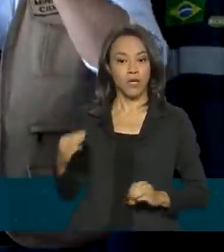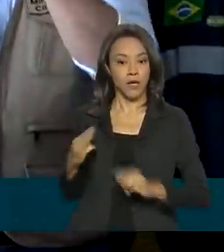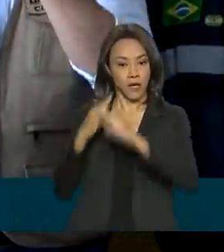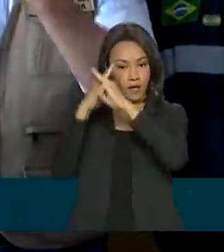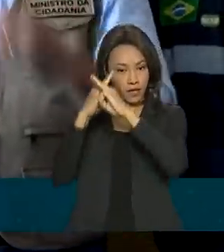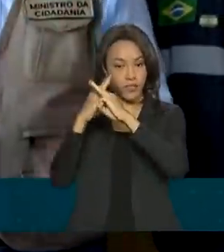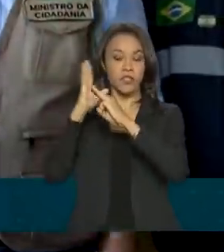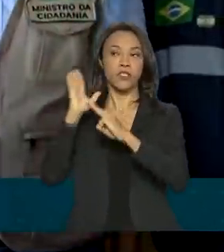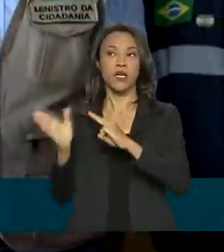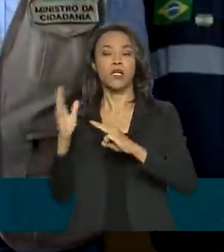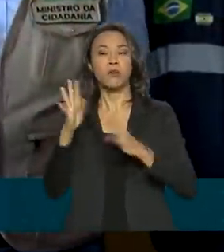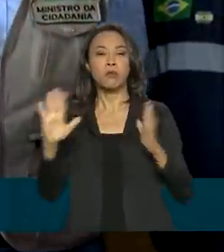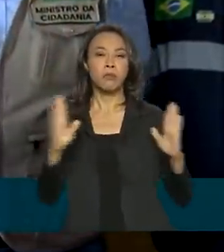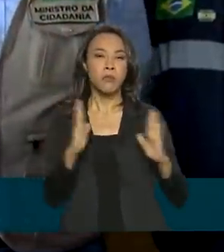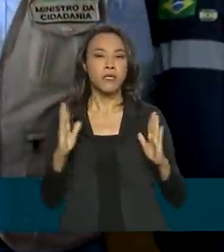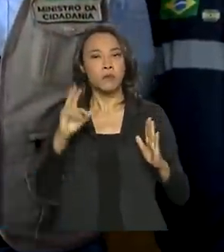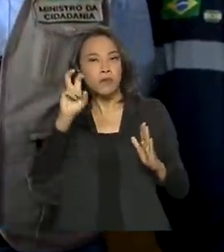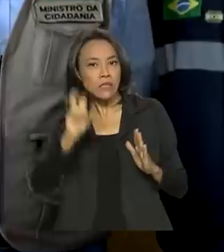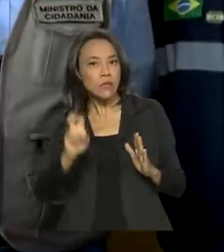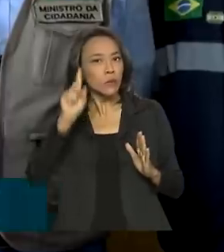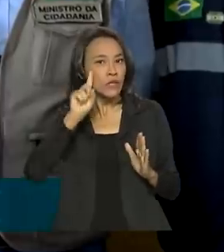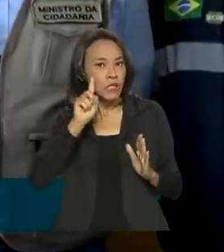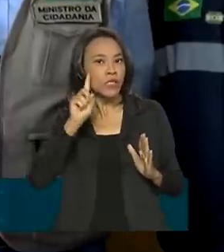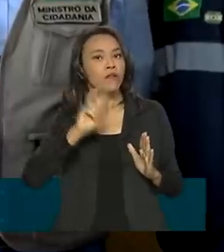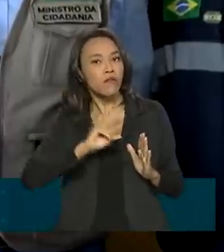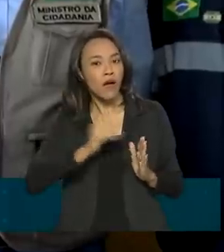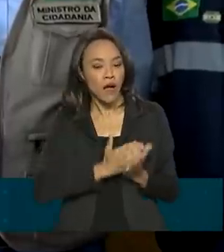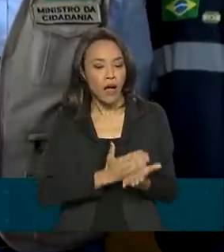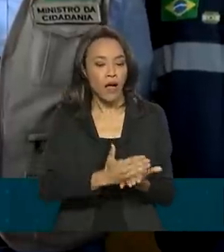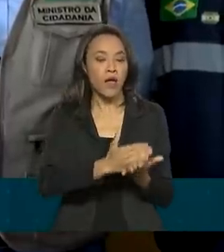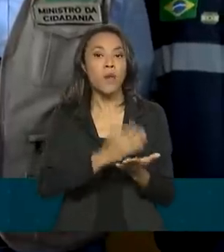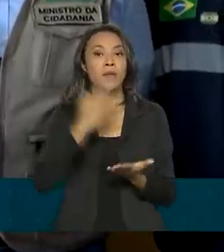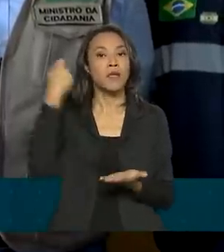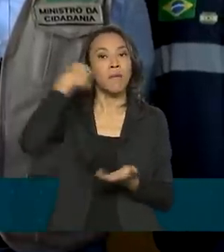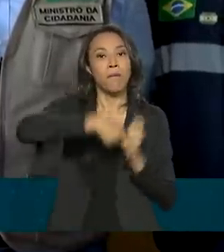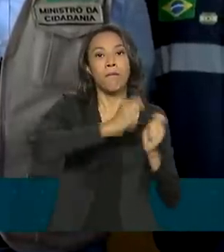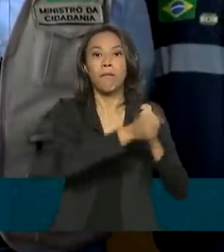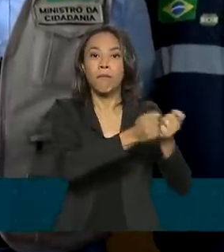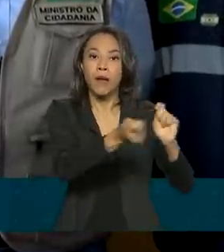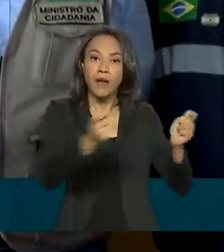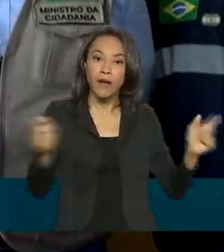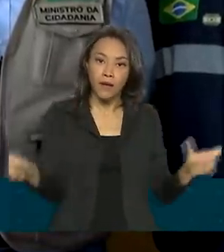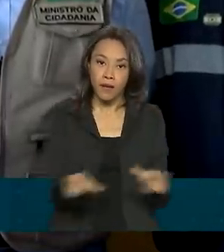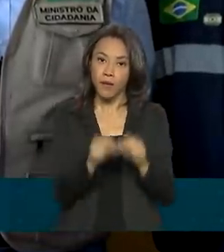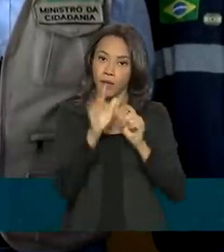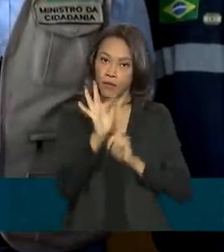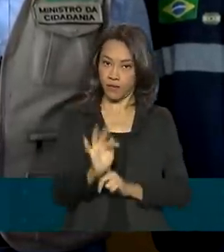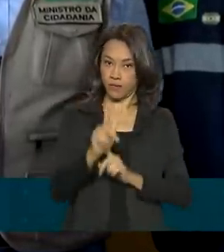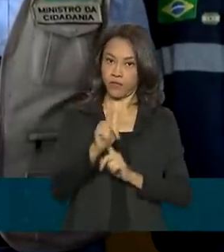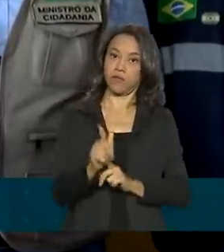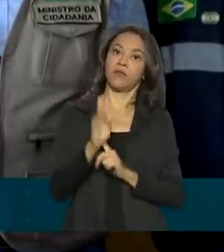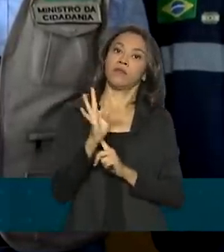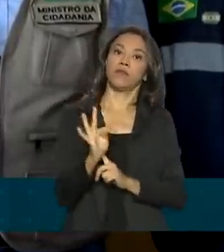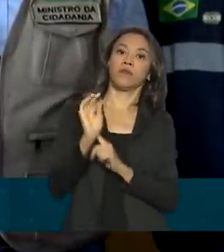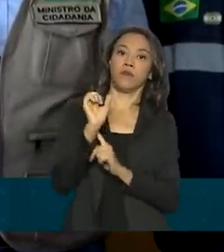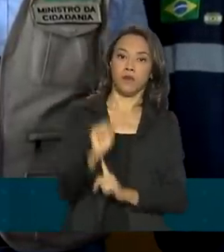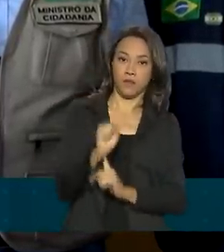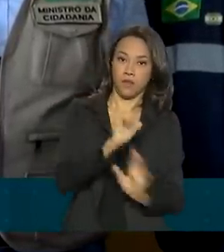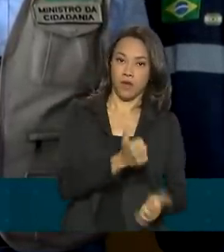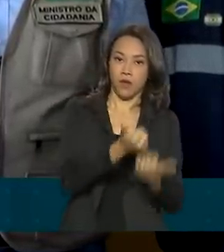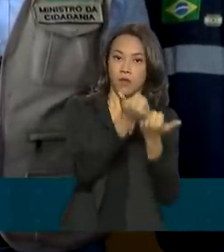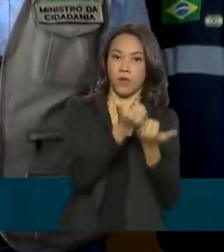máximo 5 dias pagar aí a parcela de até R$ 6.200 do Fundo de Garantia e Tempo de